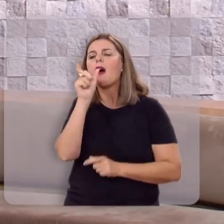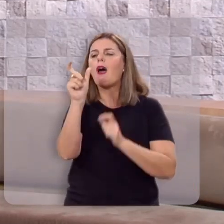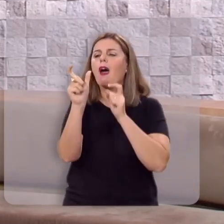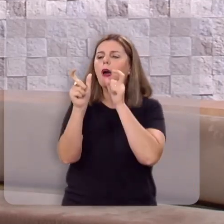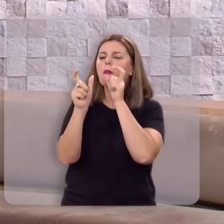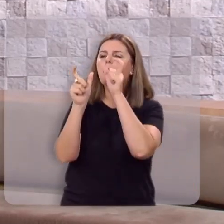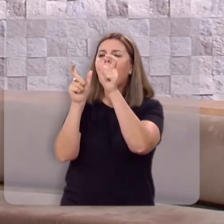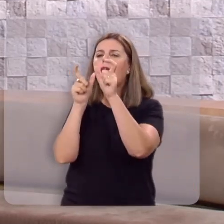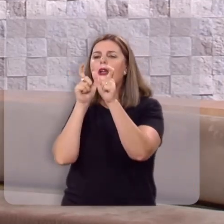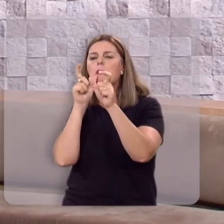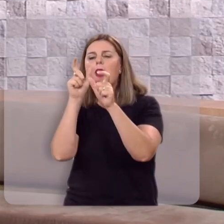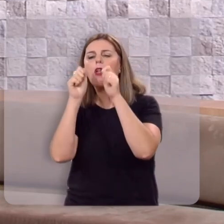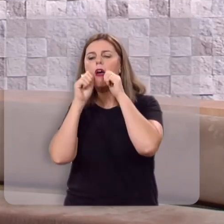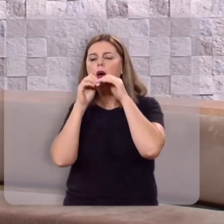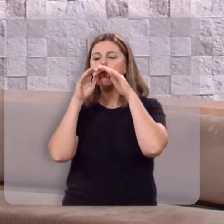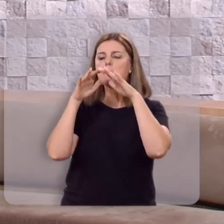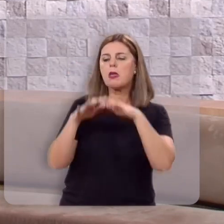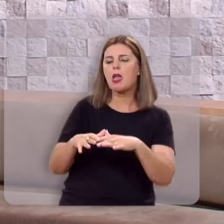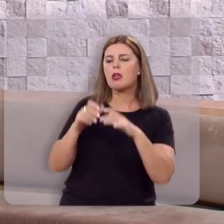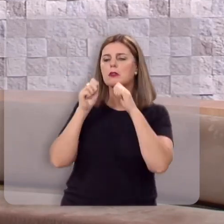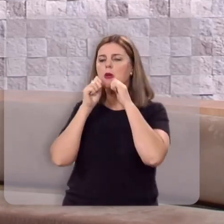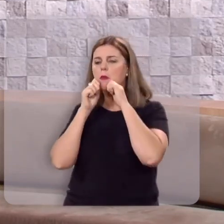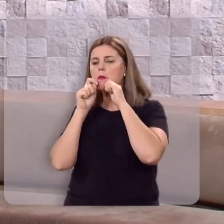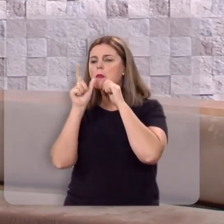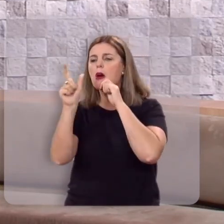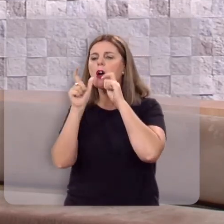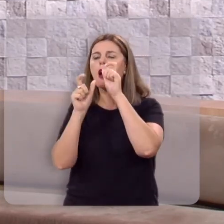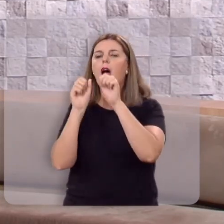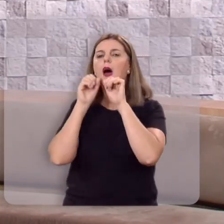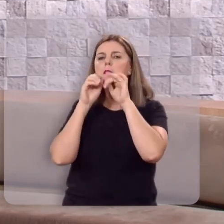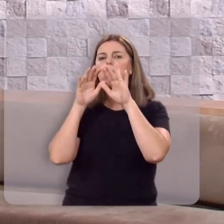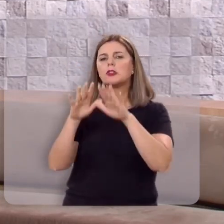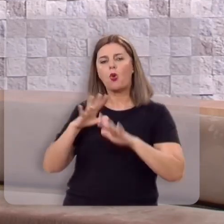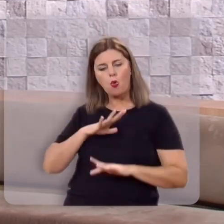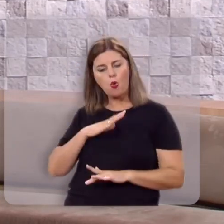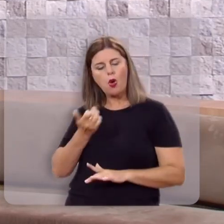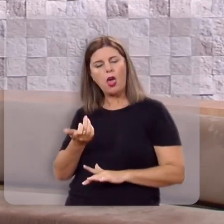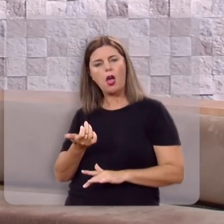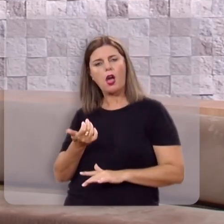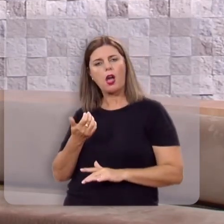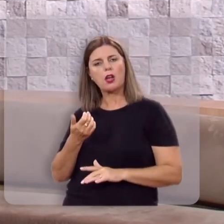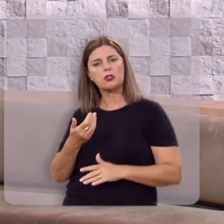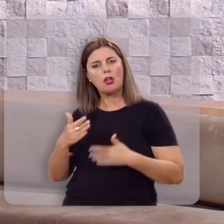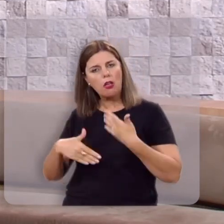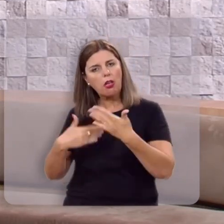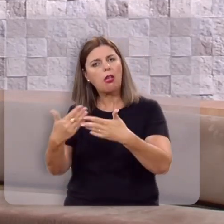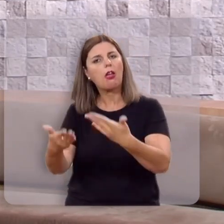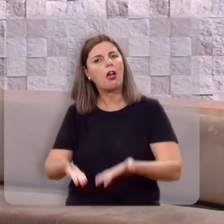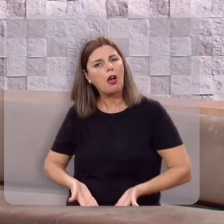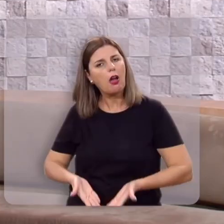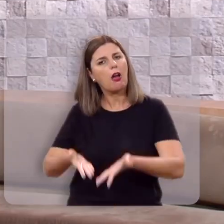que edificam, que constroem, que abençoam, que encorajam, que levam para frente.